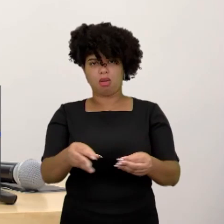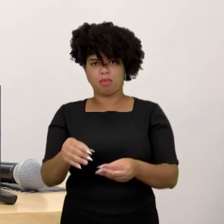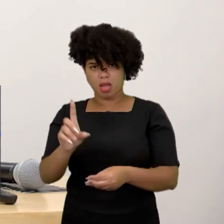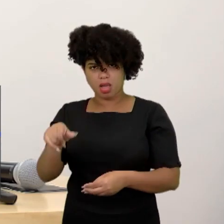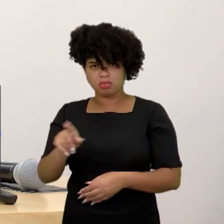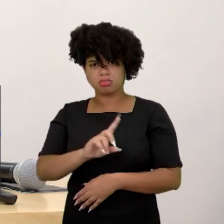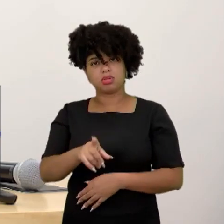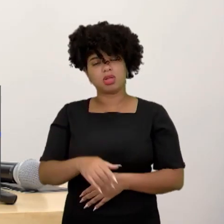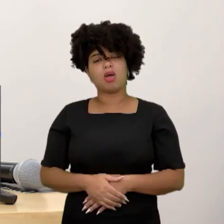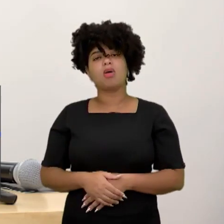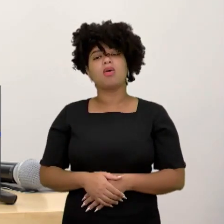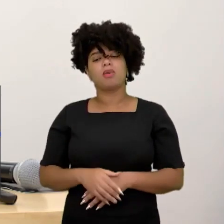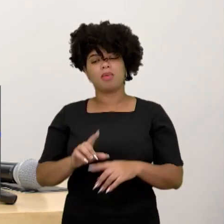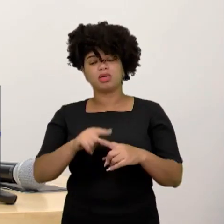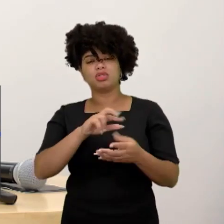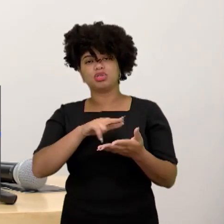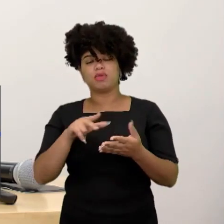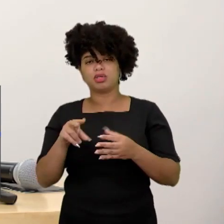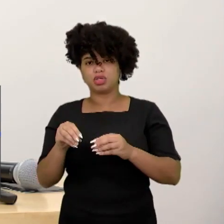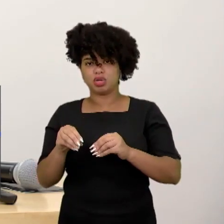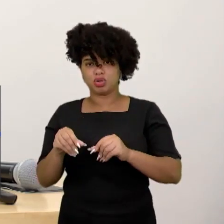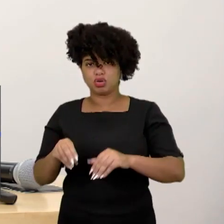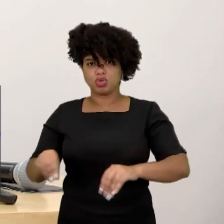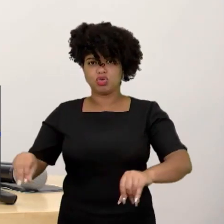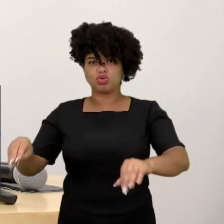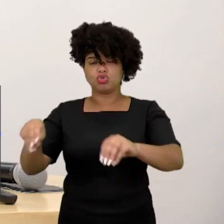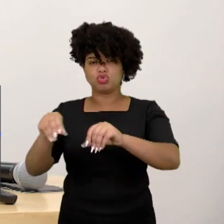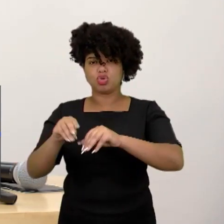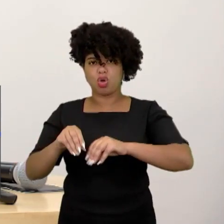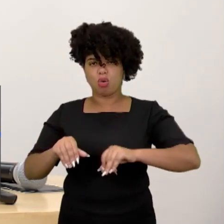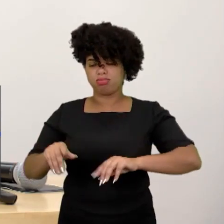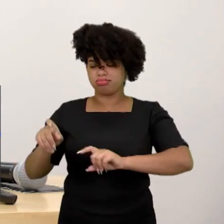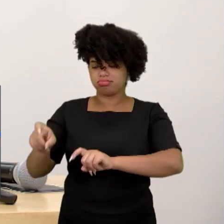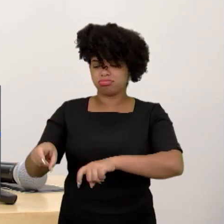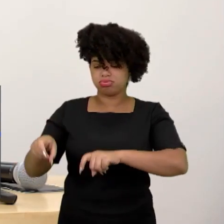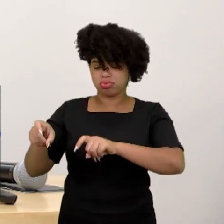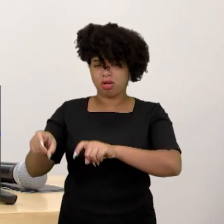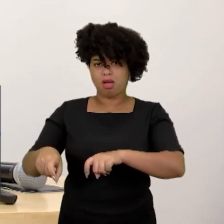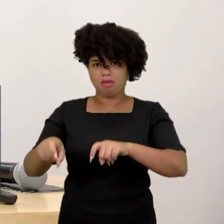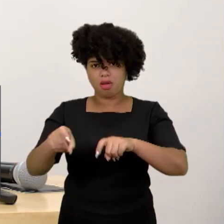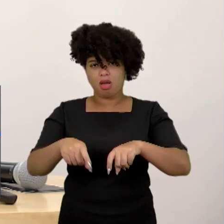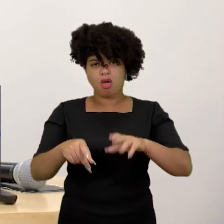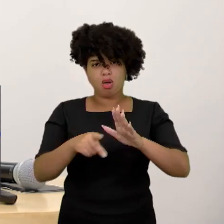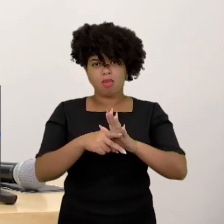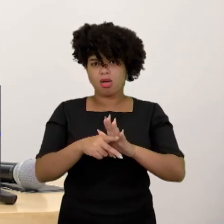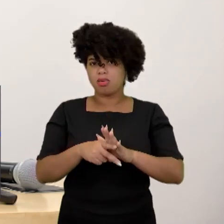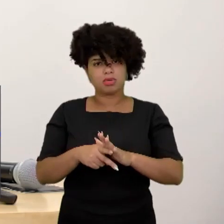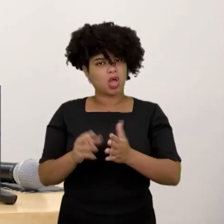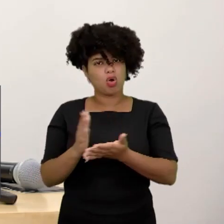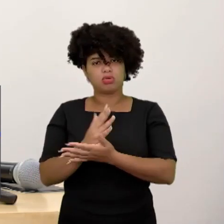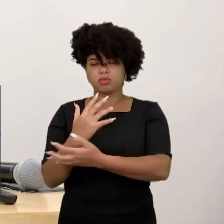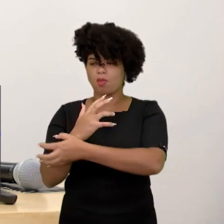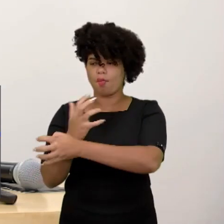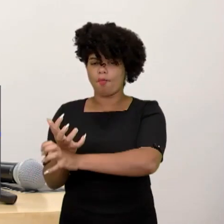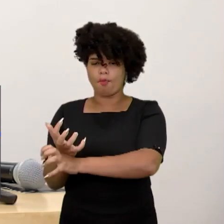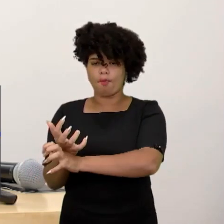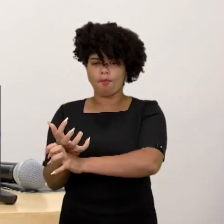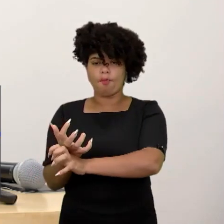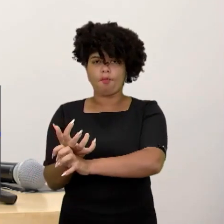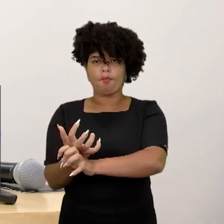mais vamos ter menos solos férteis para estar produzindo esse próprio produto que nós consumimos